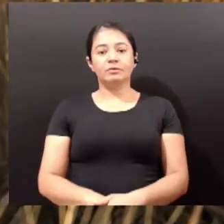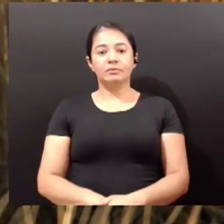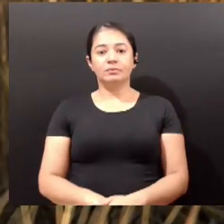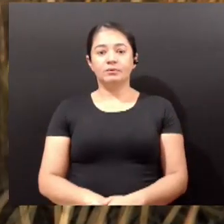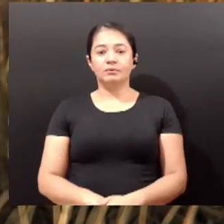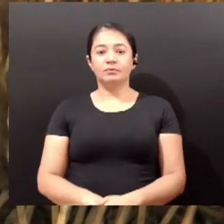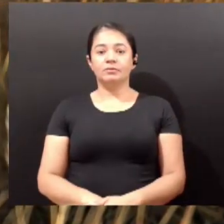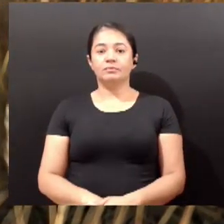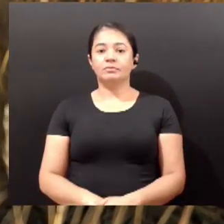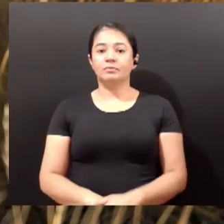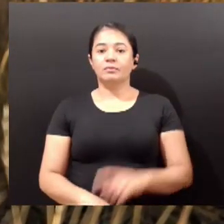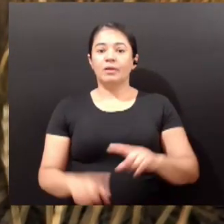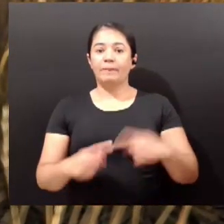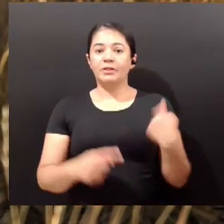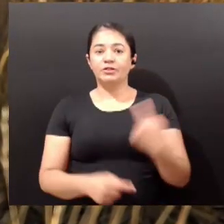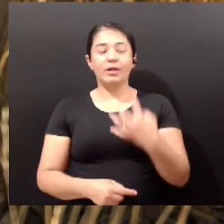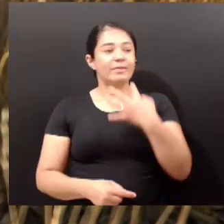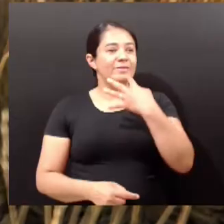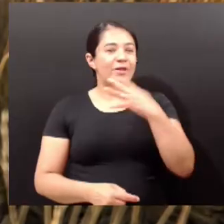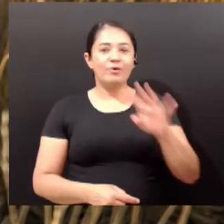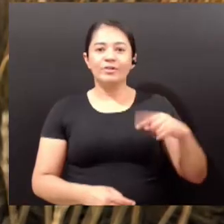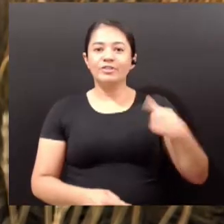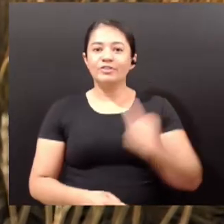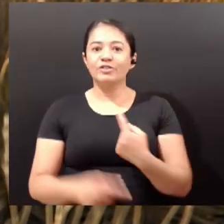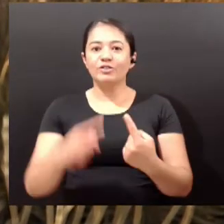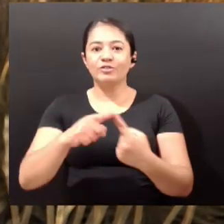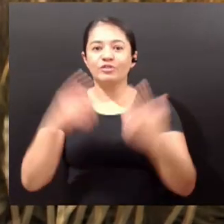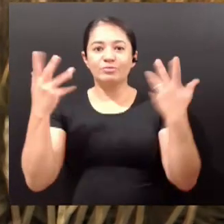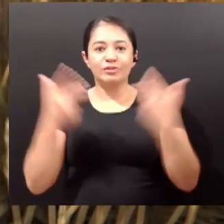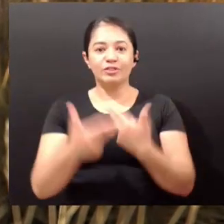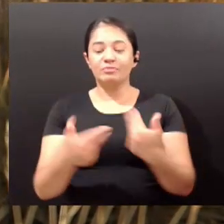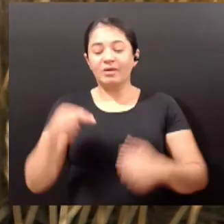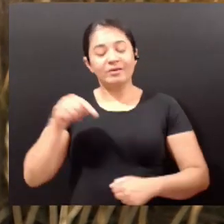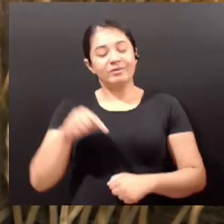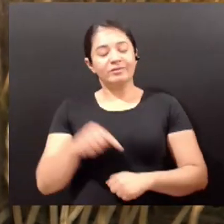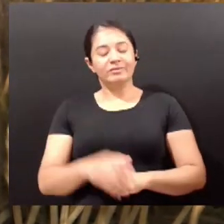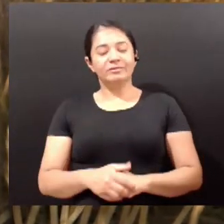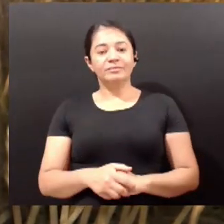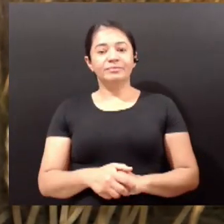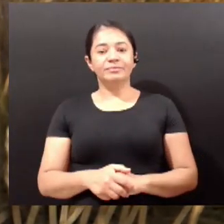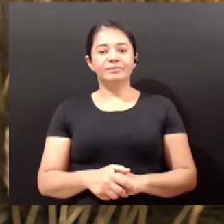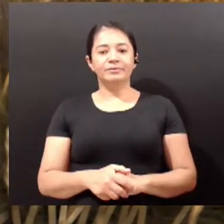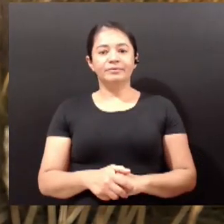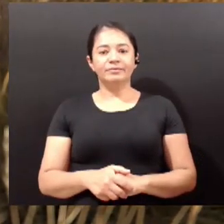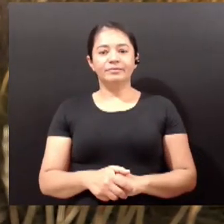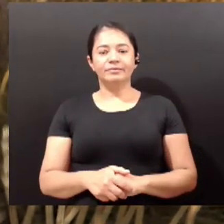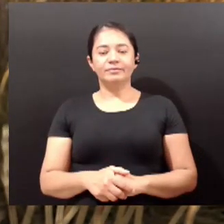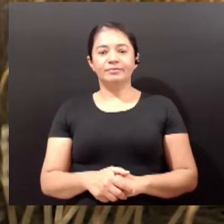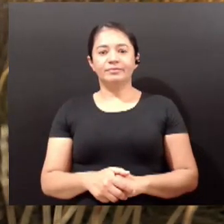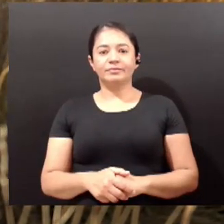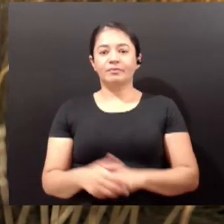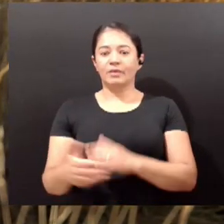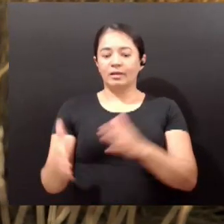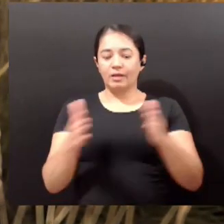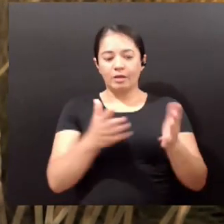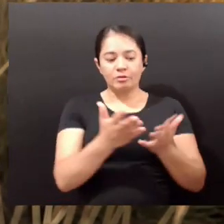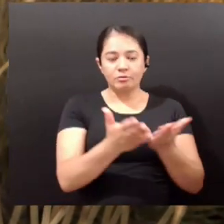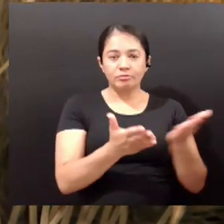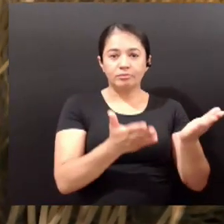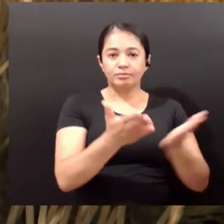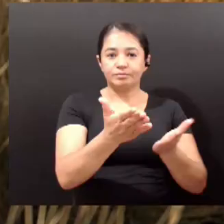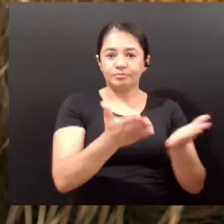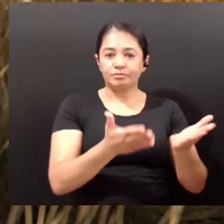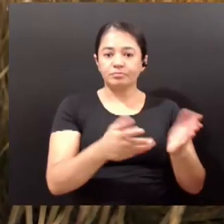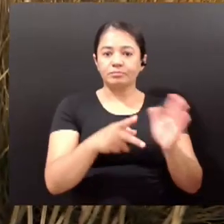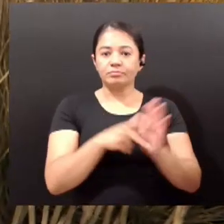mal conhece as nossas espécies aqui. Então, da parte da conservação, dela, eu acho que o